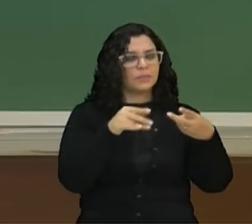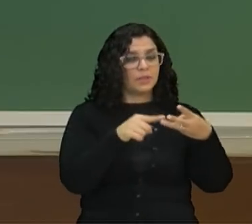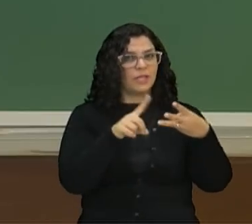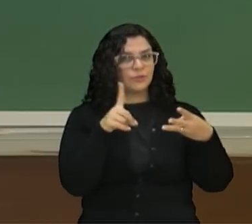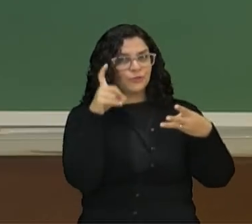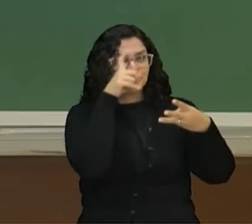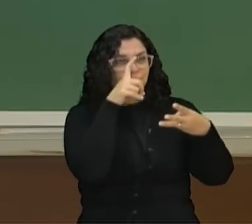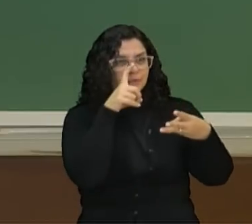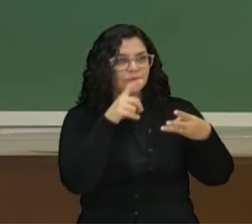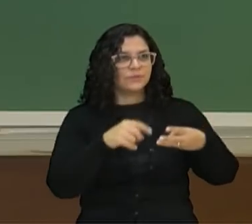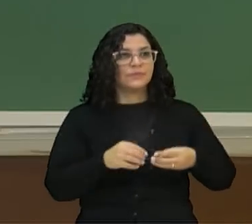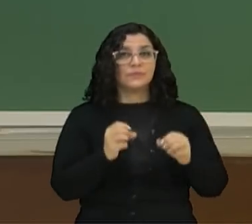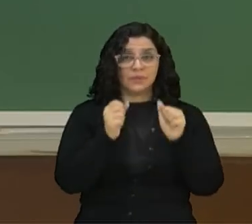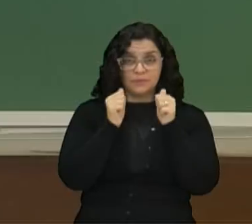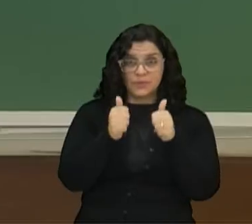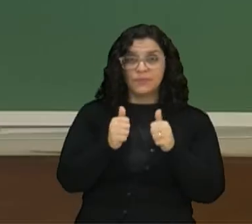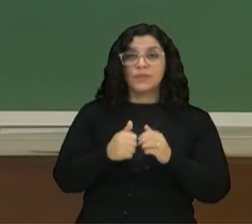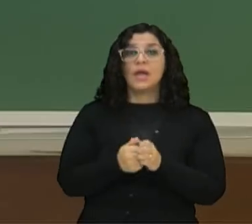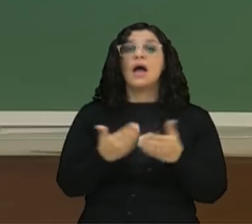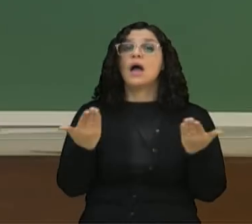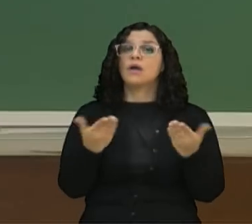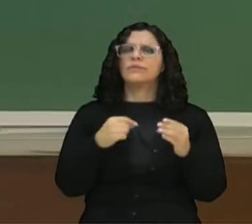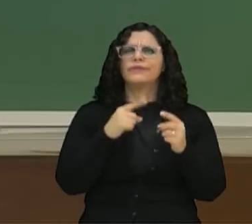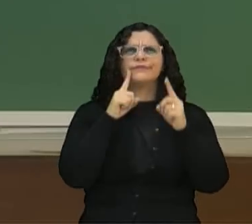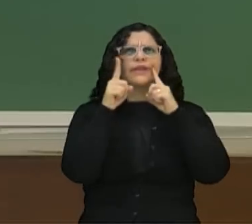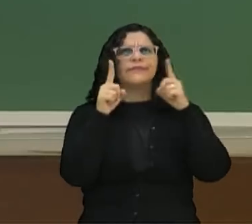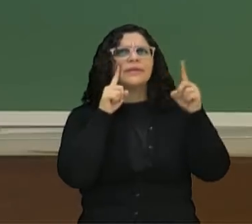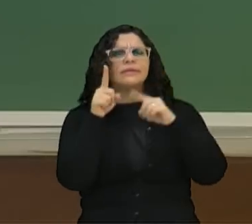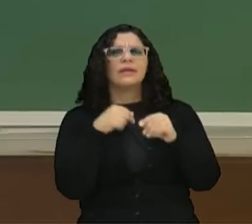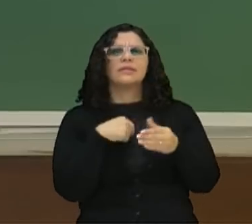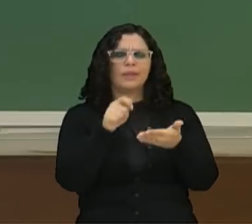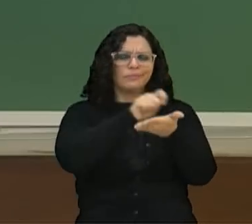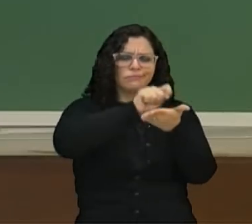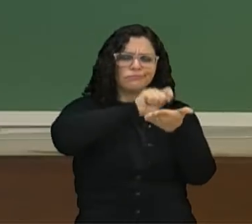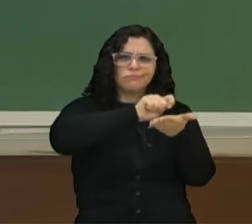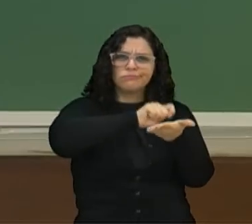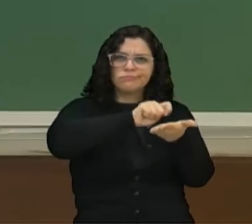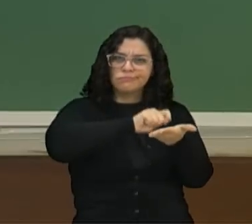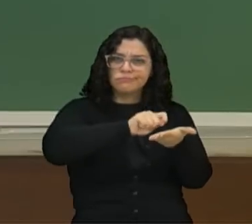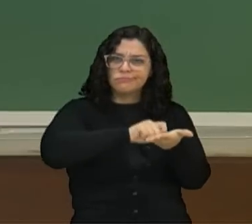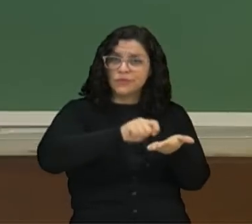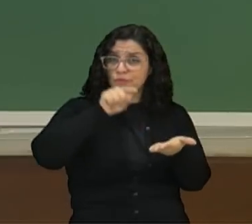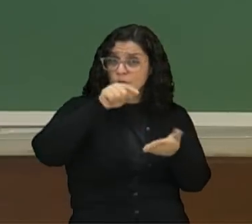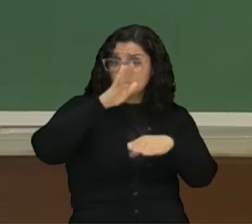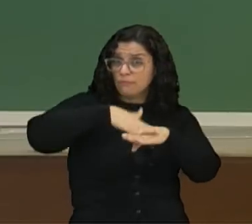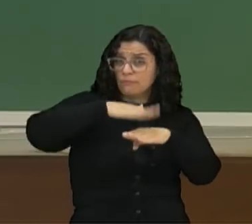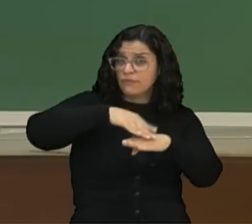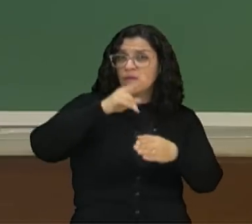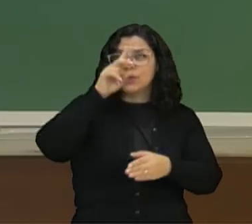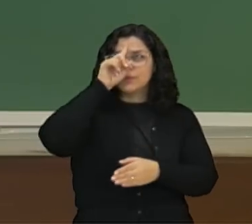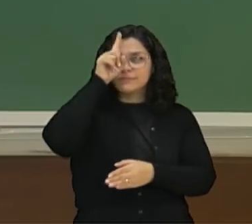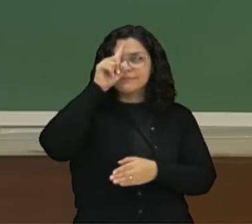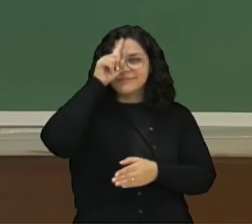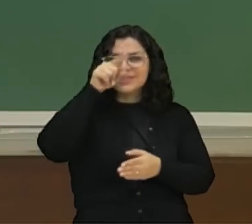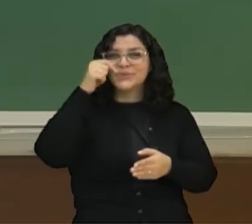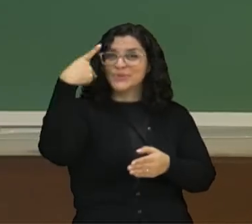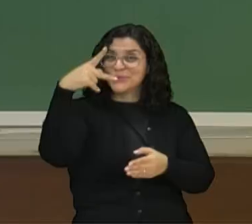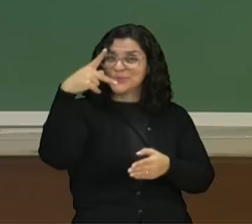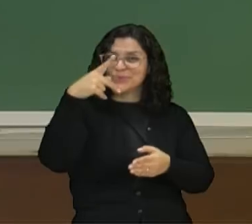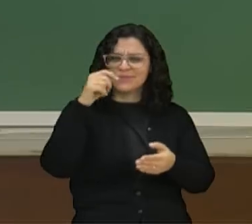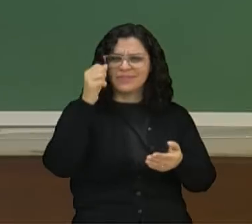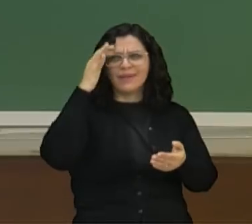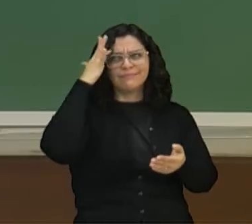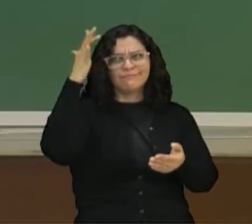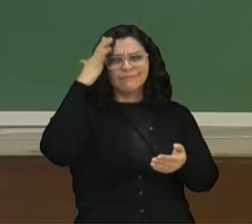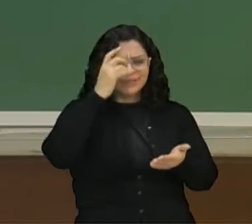mais difícil. Tá bom? E vocês vão criar a oportunidade de vocês de usarem a criatividade, usarem tudo isso que